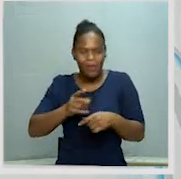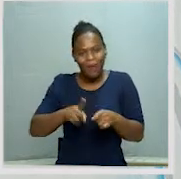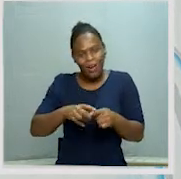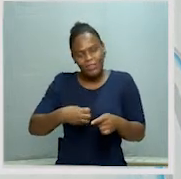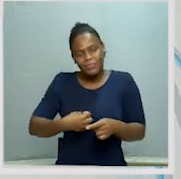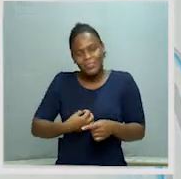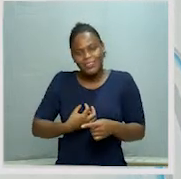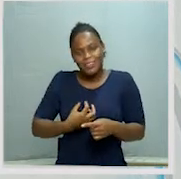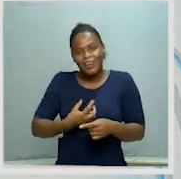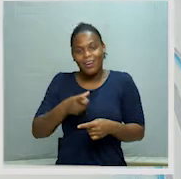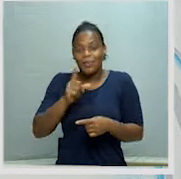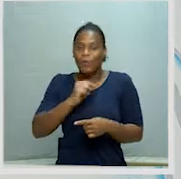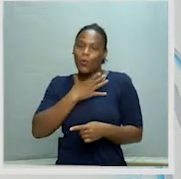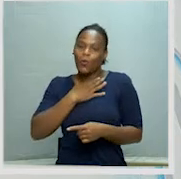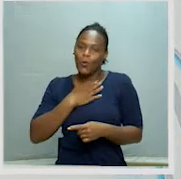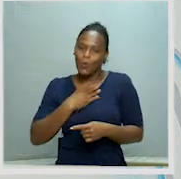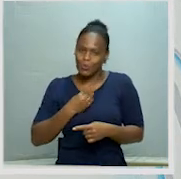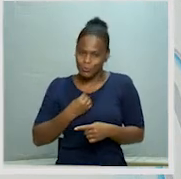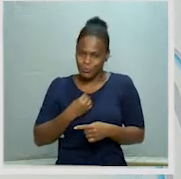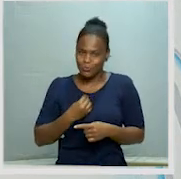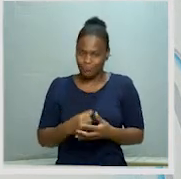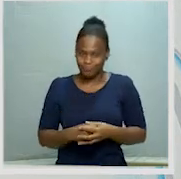e também significa gosto.